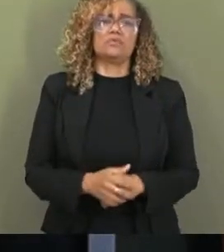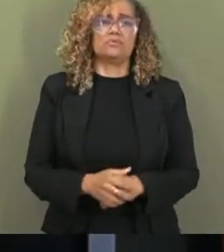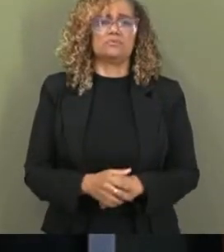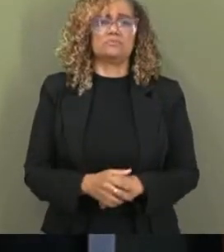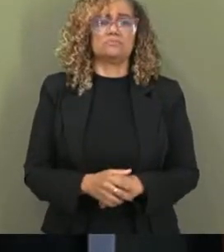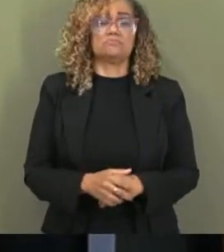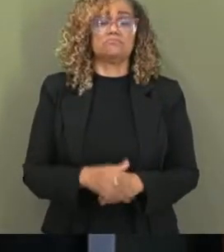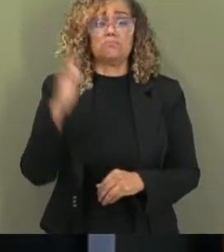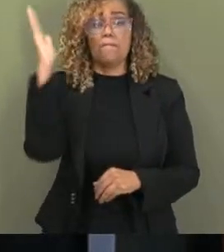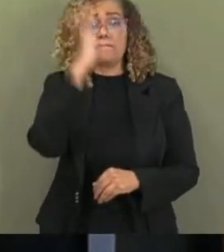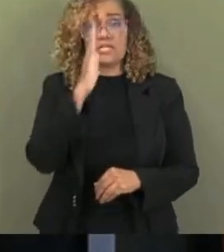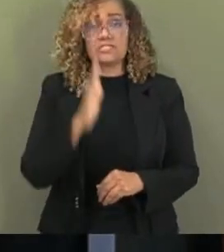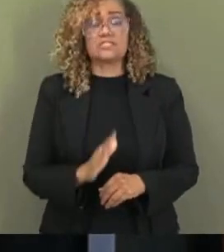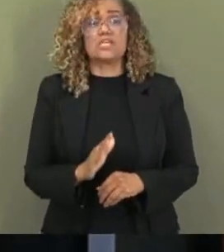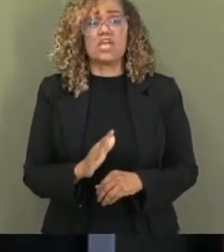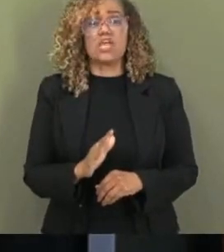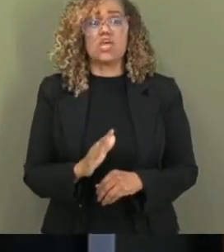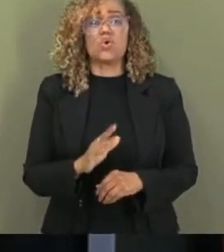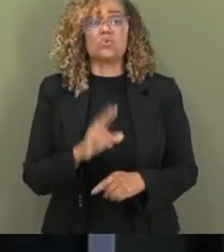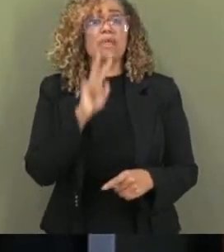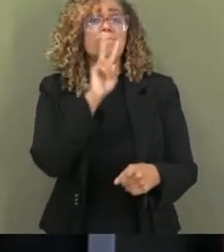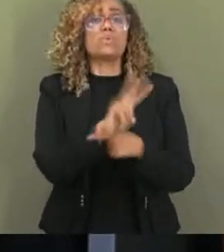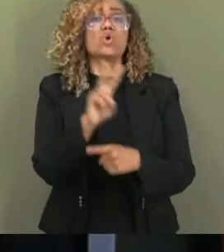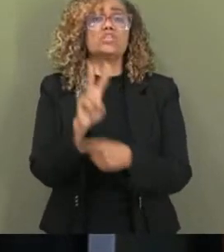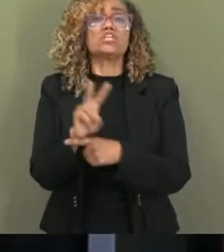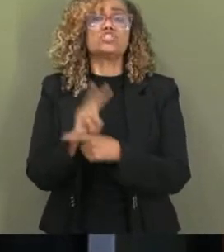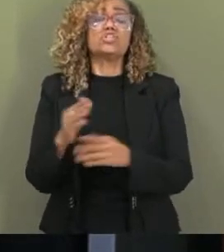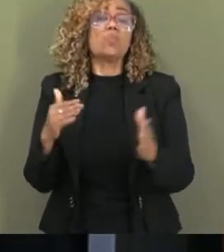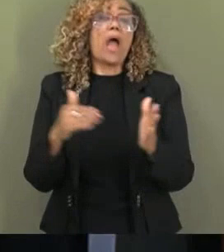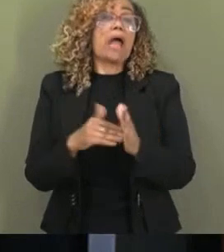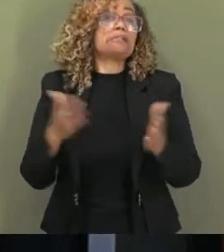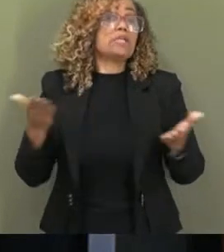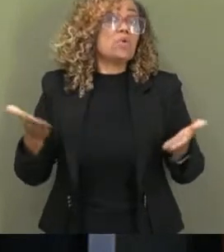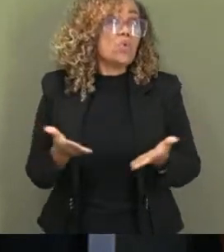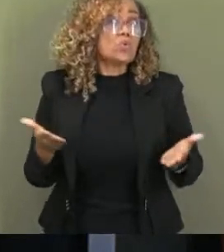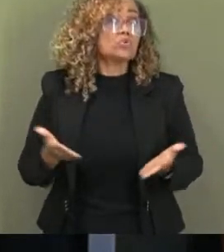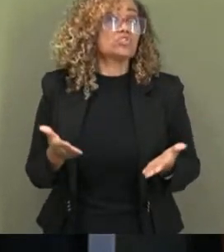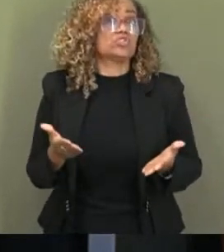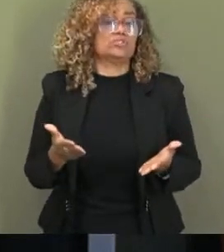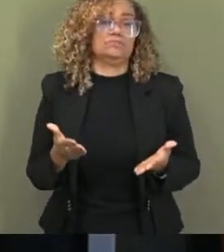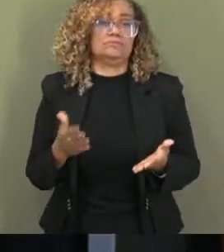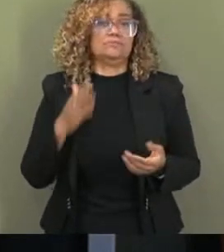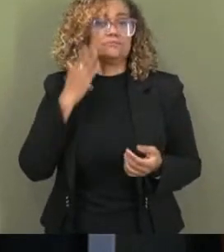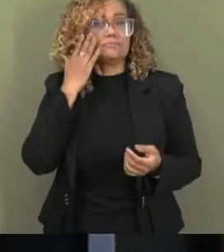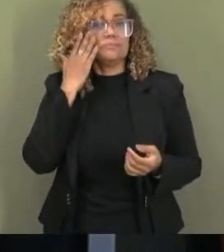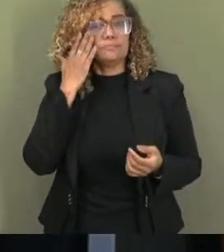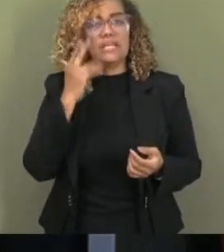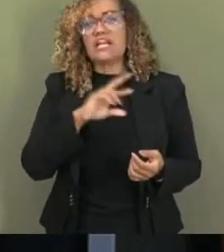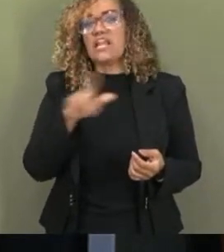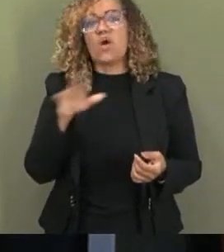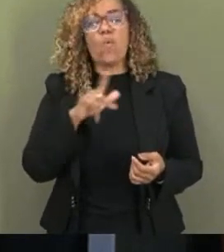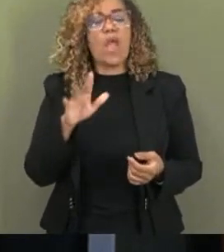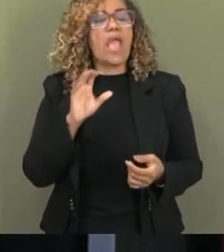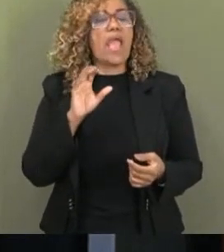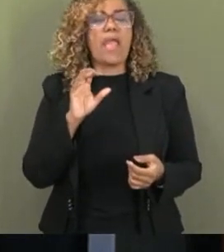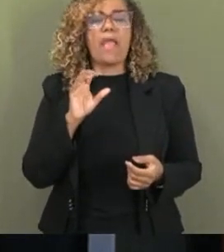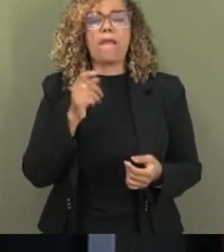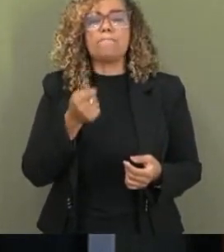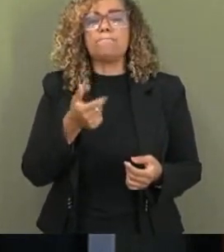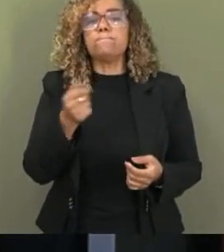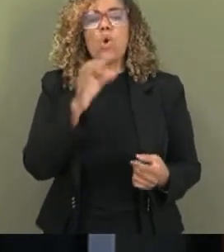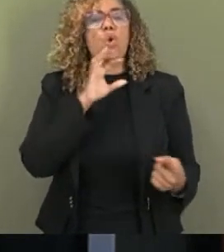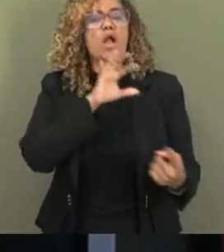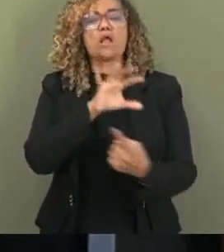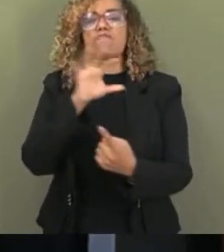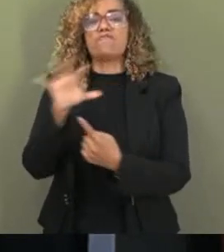O Brasil está protegido até hoje e não foram poucas investidas